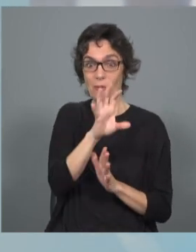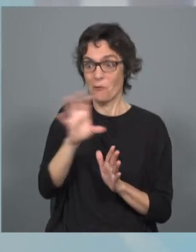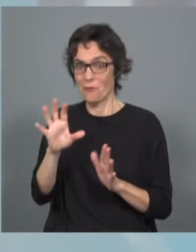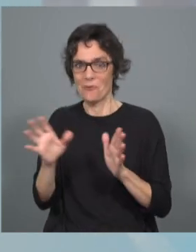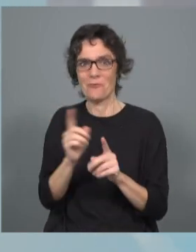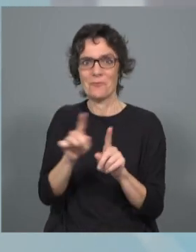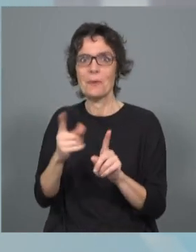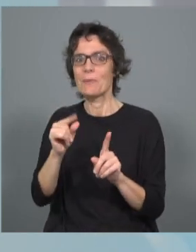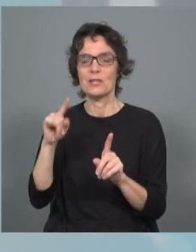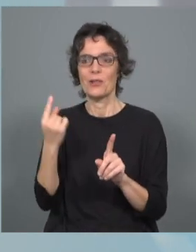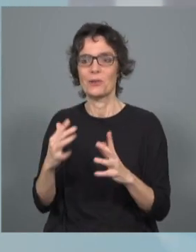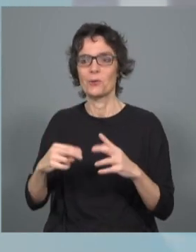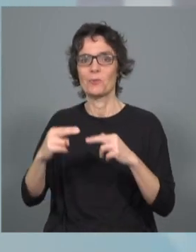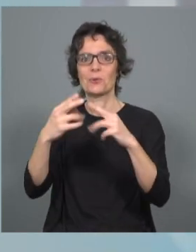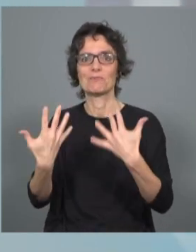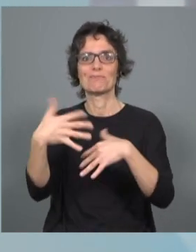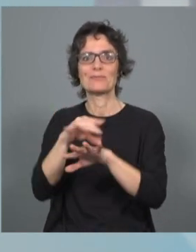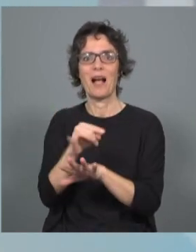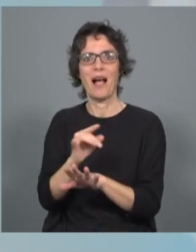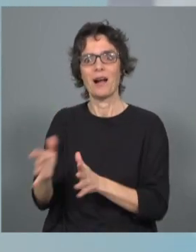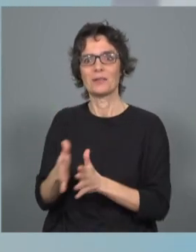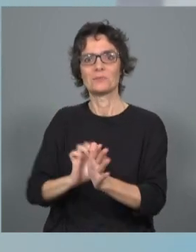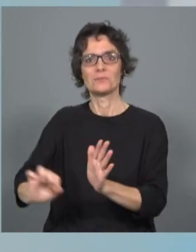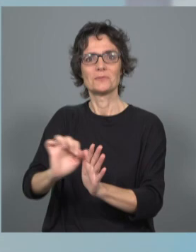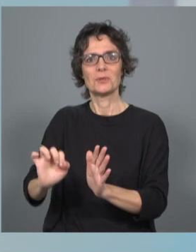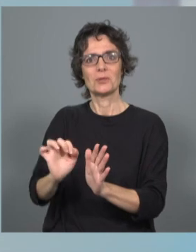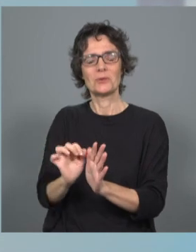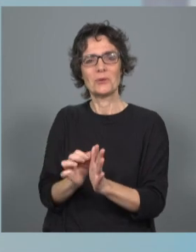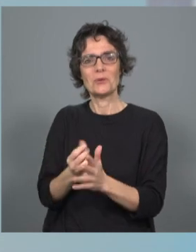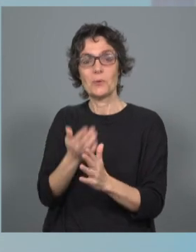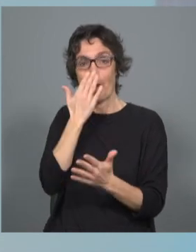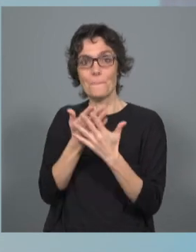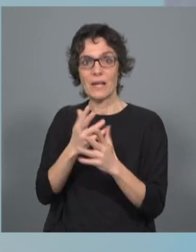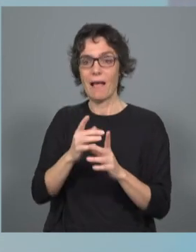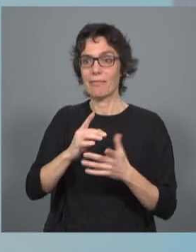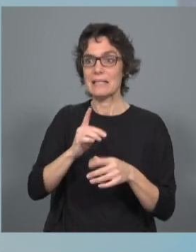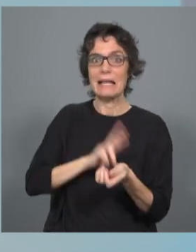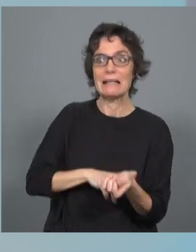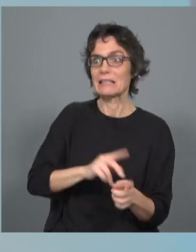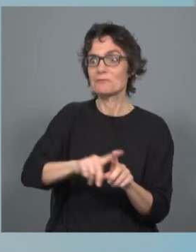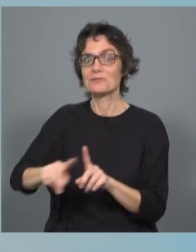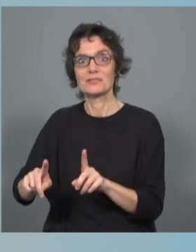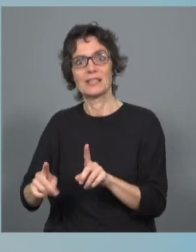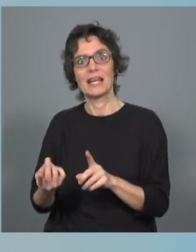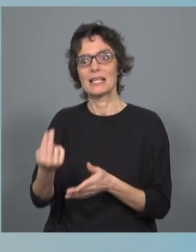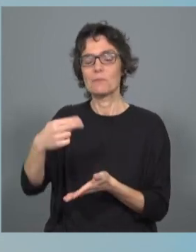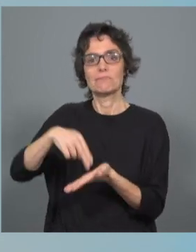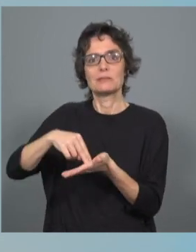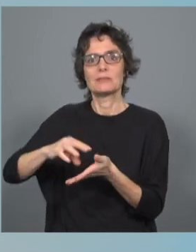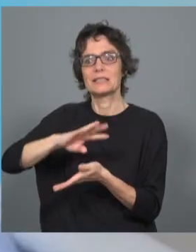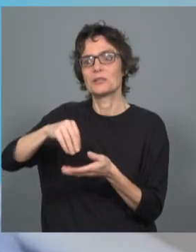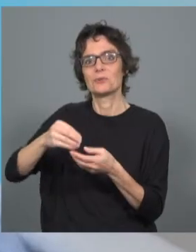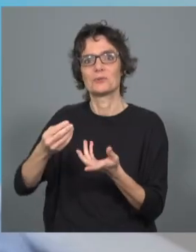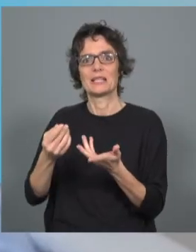vamos conseguindo construir o nosso percurso a partir desta diversidade de ritmos diferentes e de presenças diferentes na família, sim.